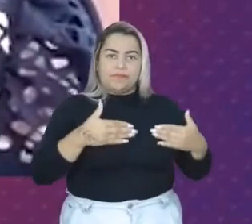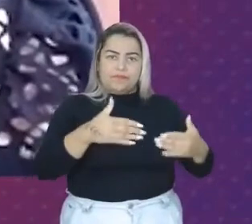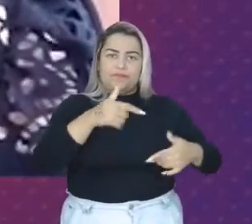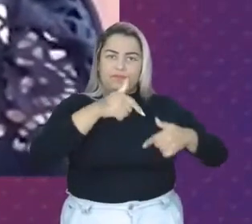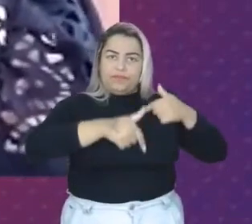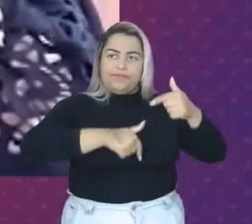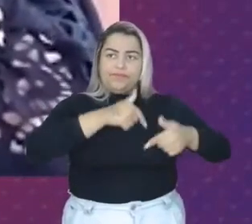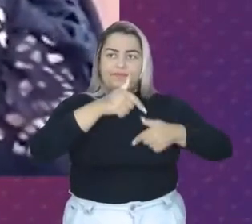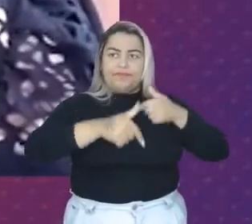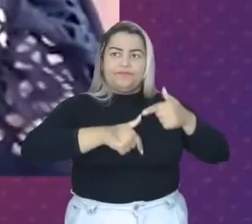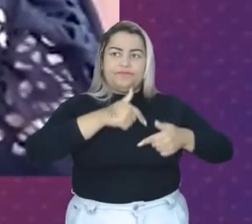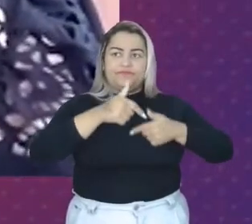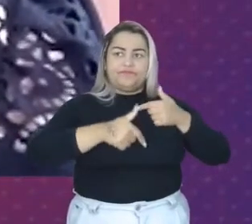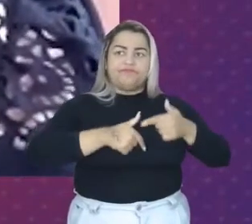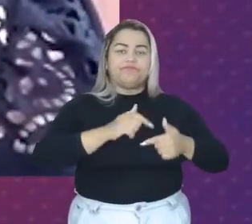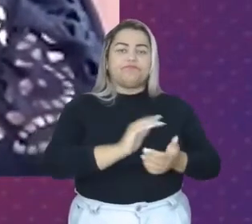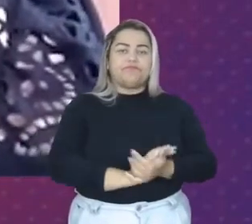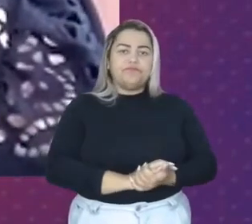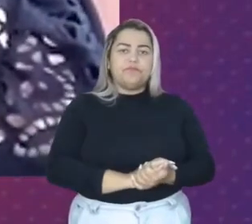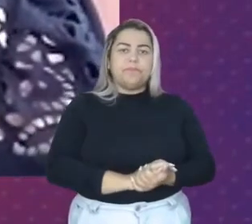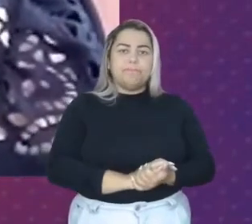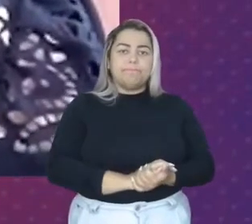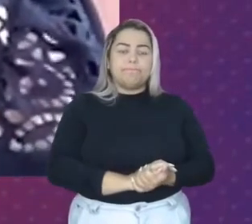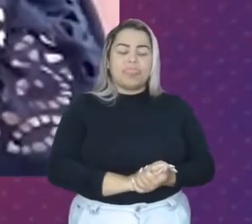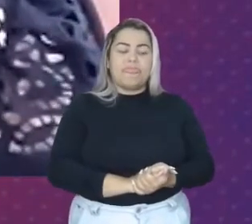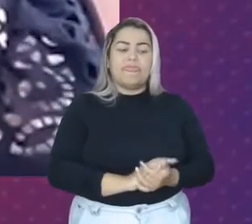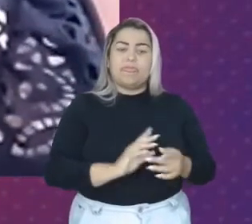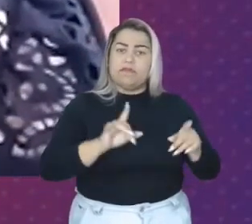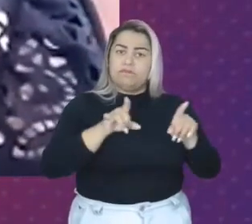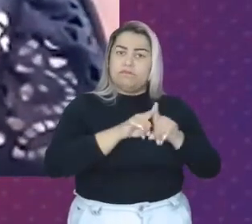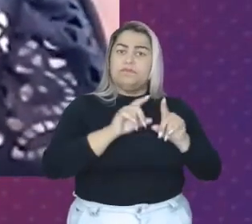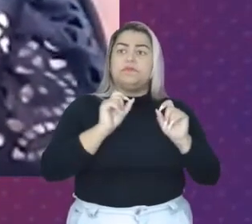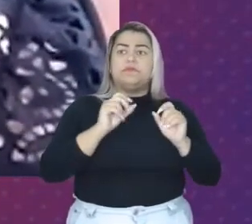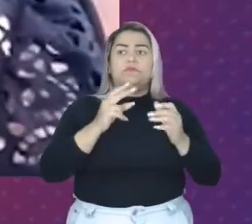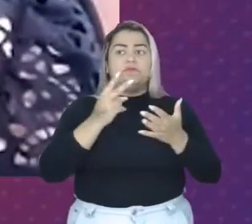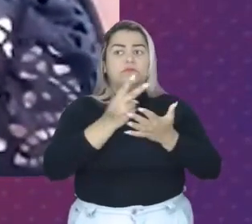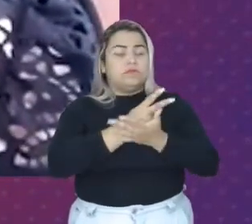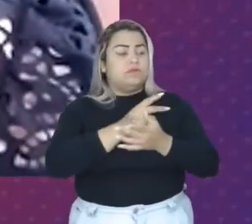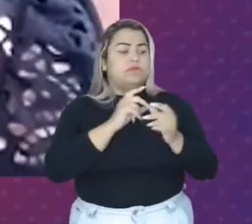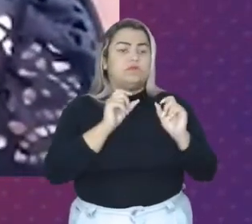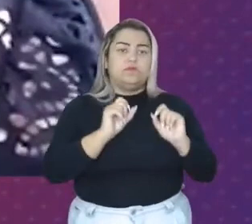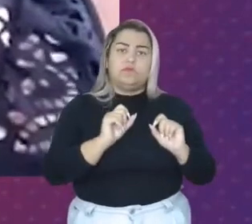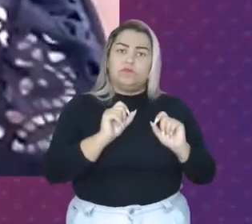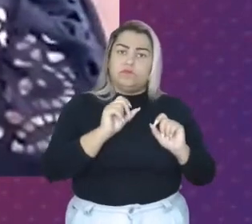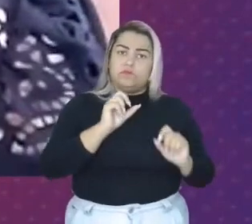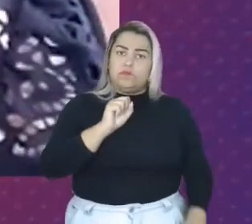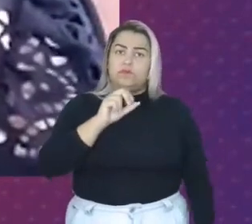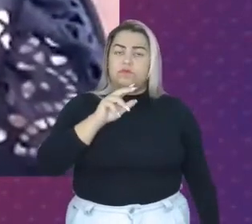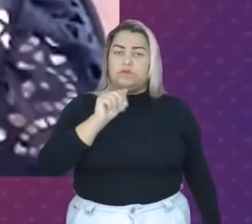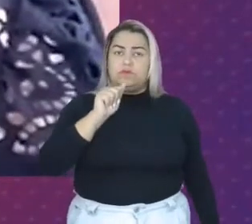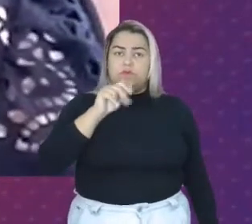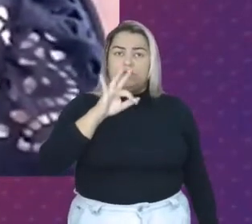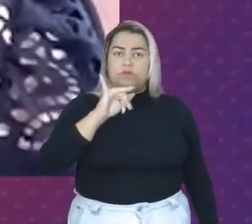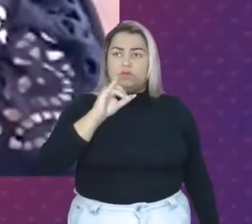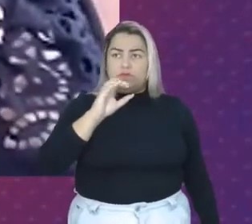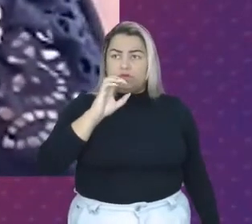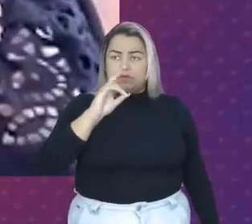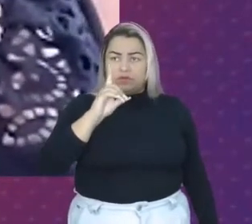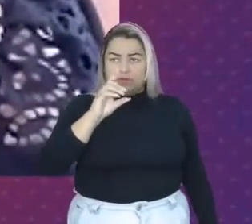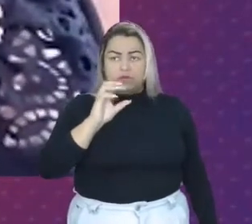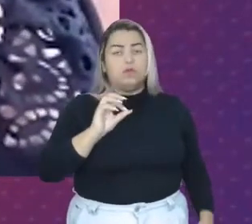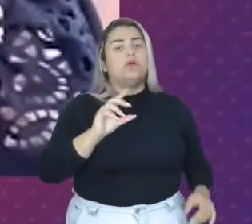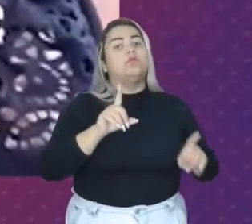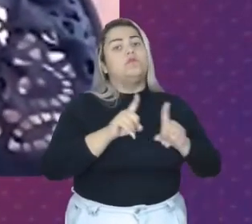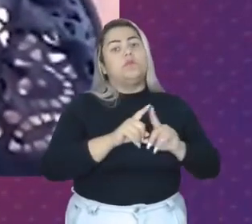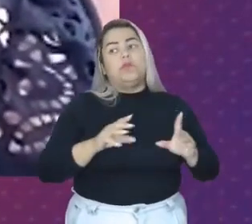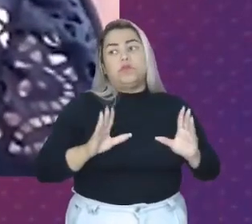Trabalho e Emprego, que foi, como muitas outras políticas, sucateadas. E quando a gente pensa que já chegou